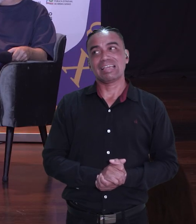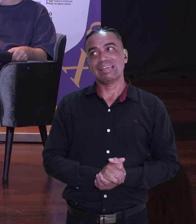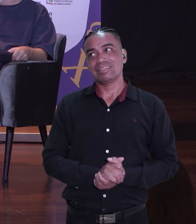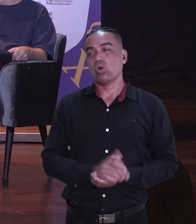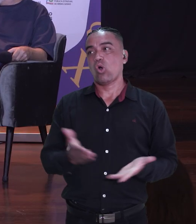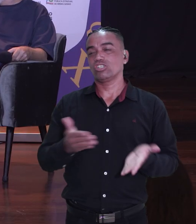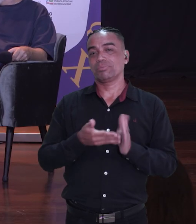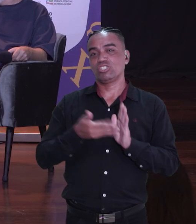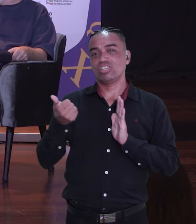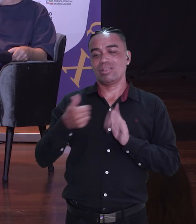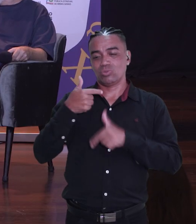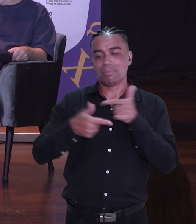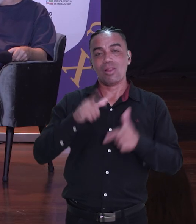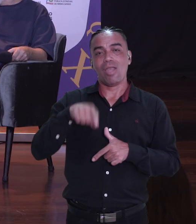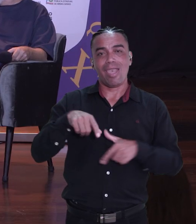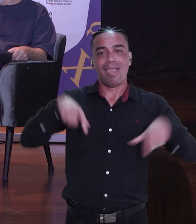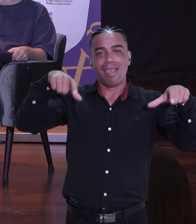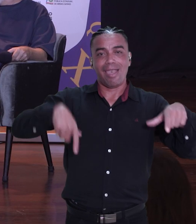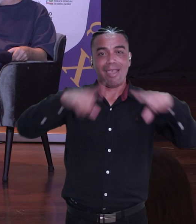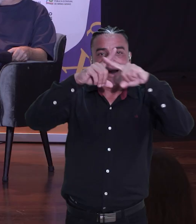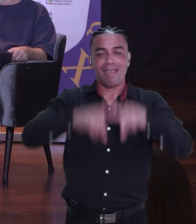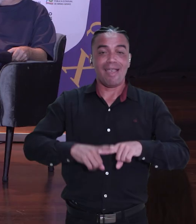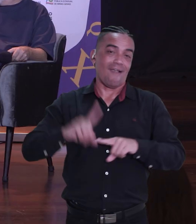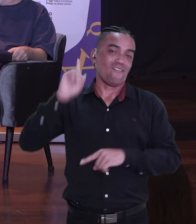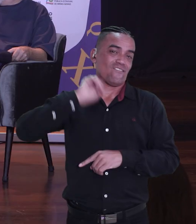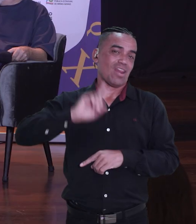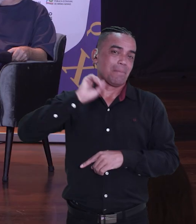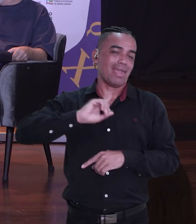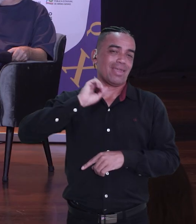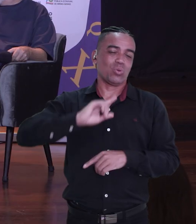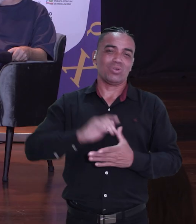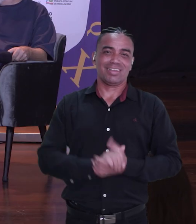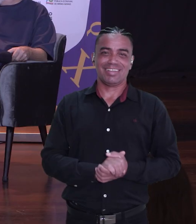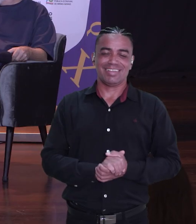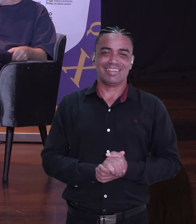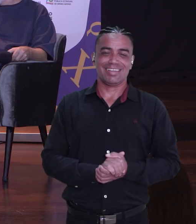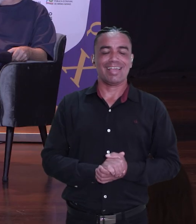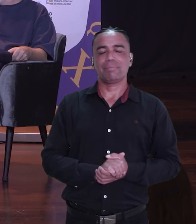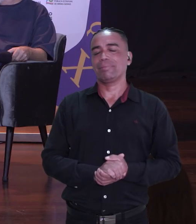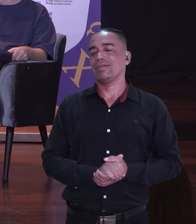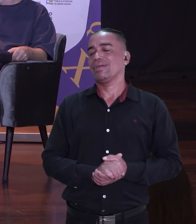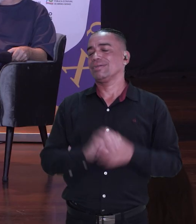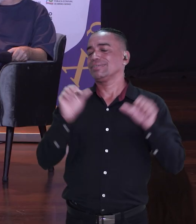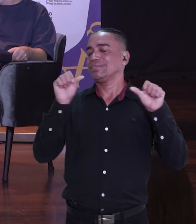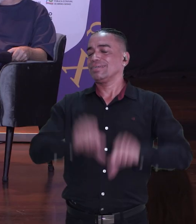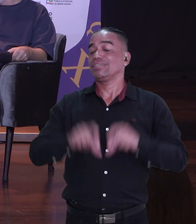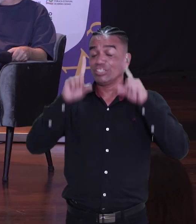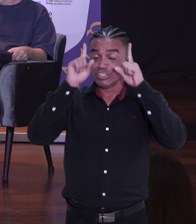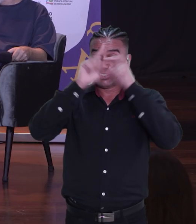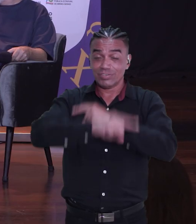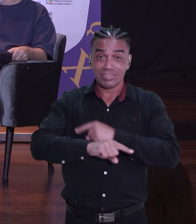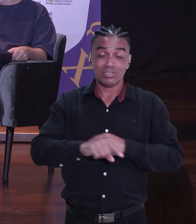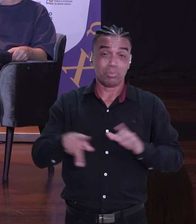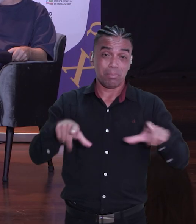Olha, a única coisa mesmo que me tira do trabalho é o Flamengo, né? Só que, ultimamente, é o seguinte, é terrível para